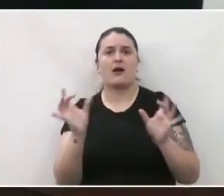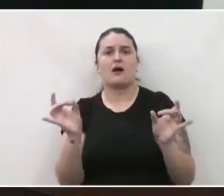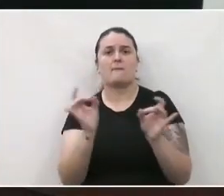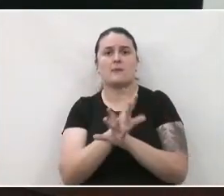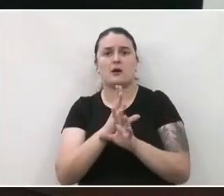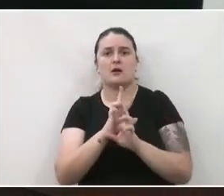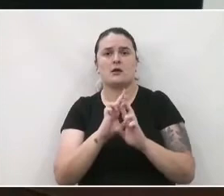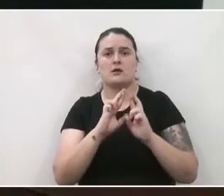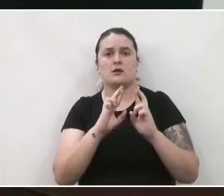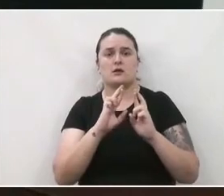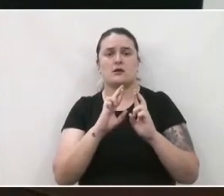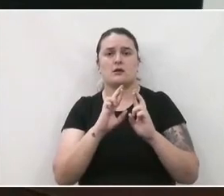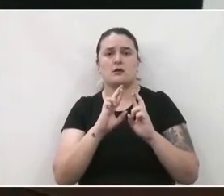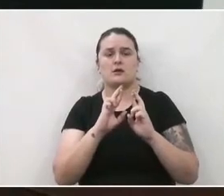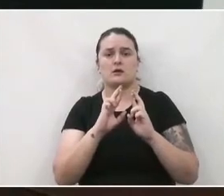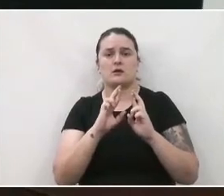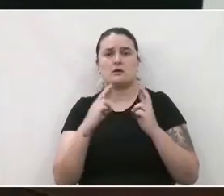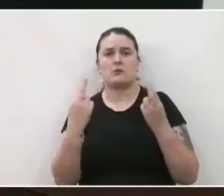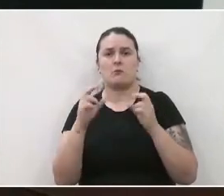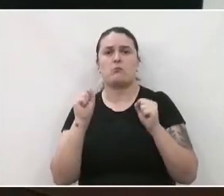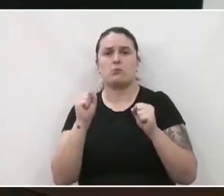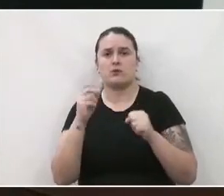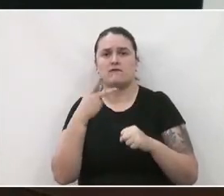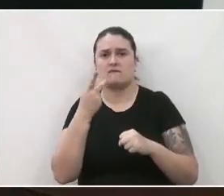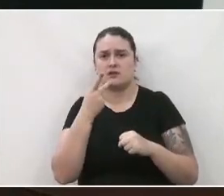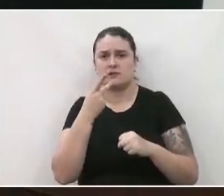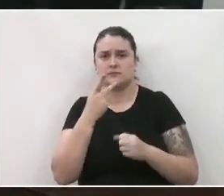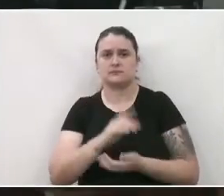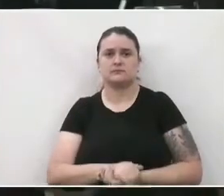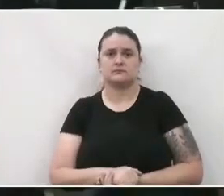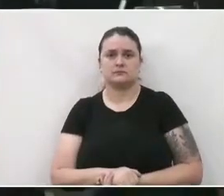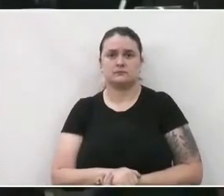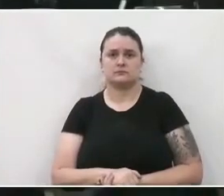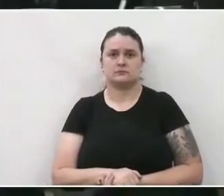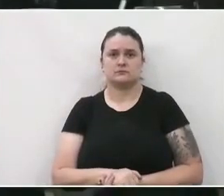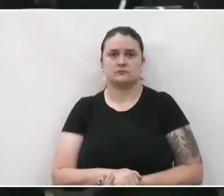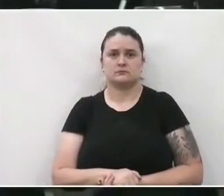o senhor pode dar a entrevista ali para sair da Câmara, tá ok?